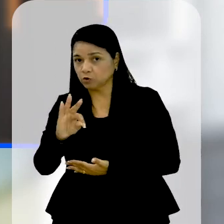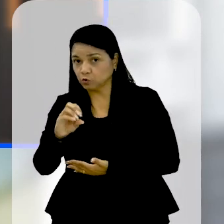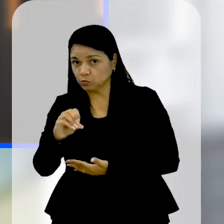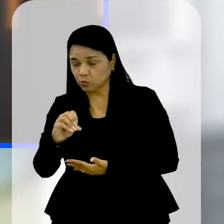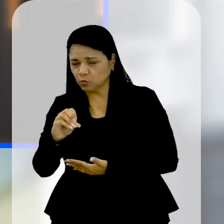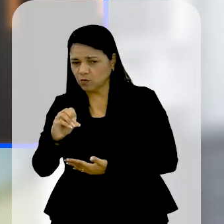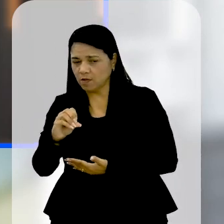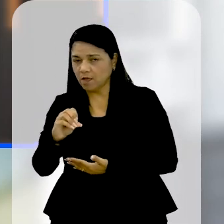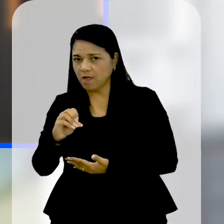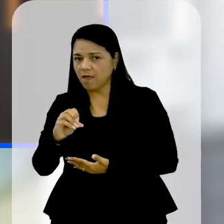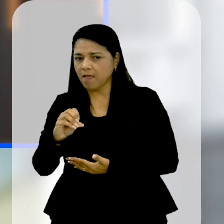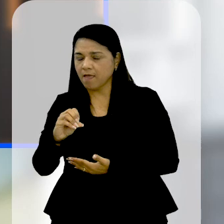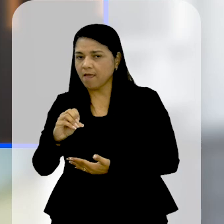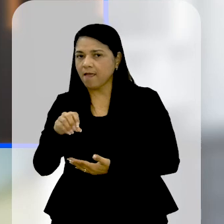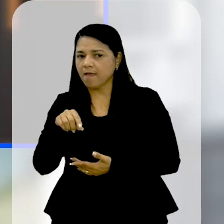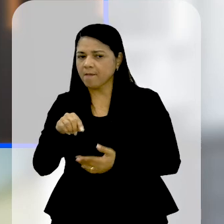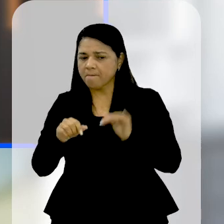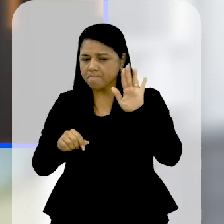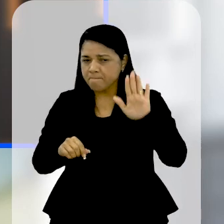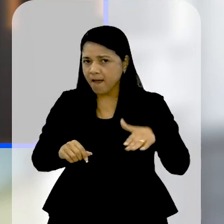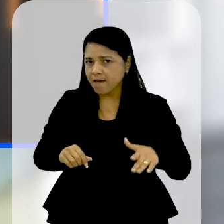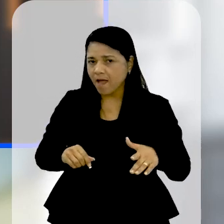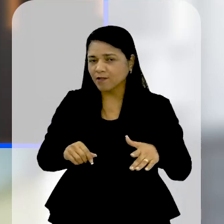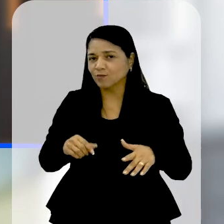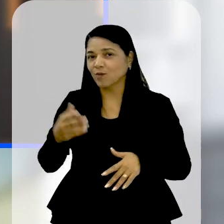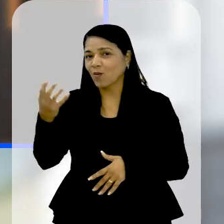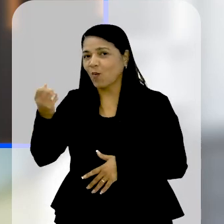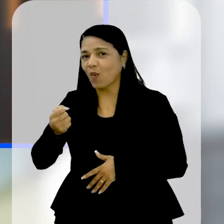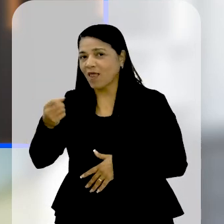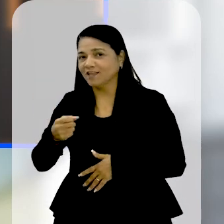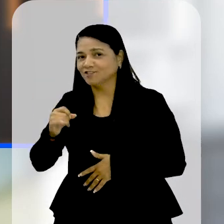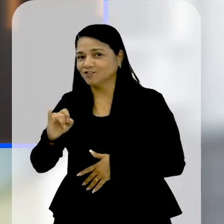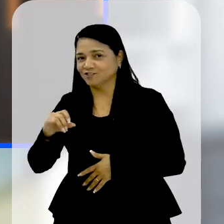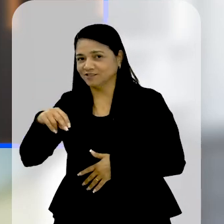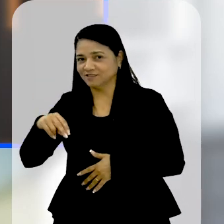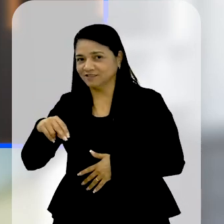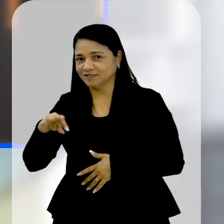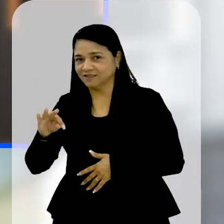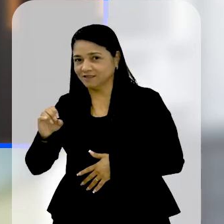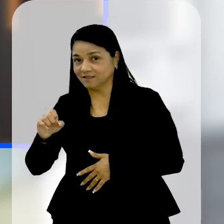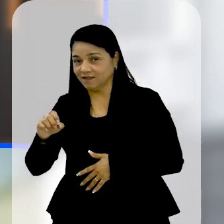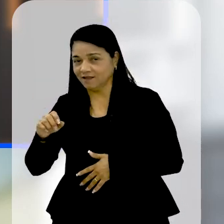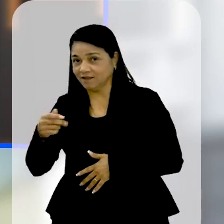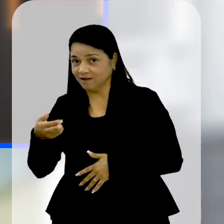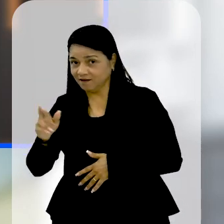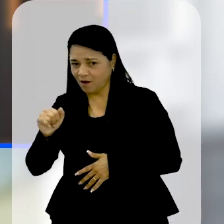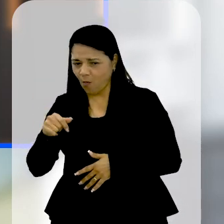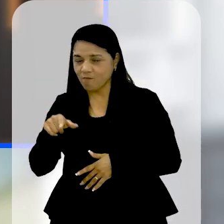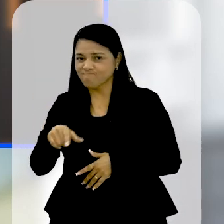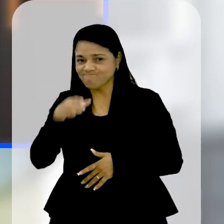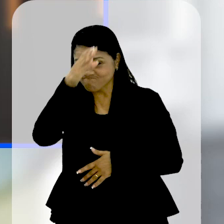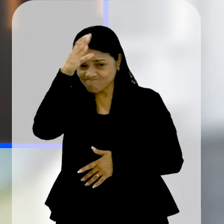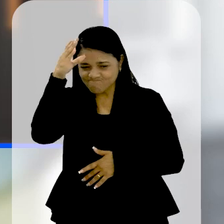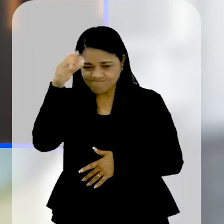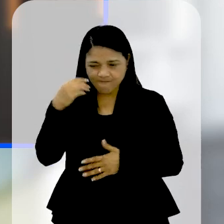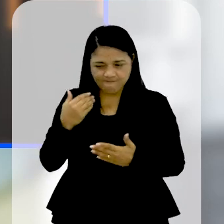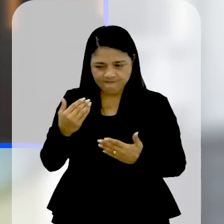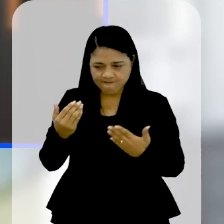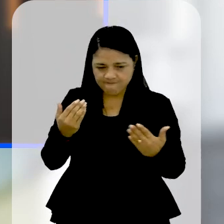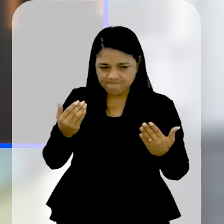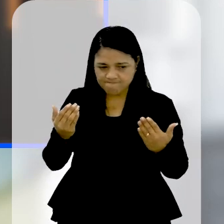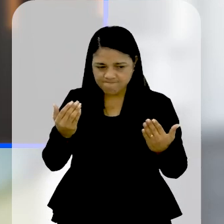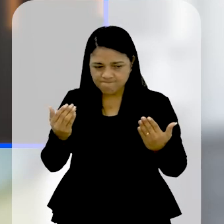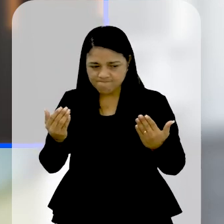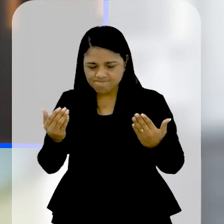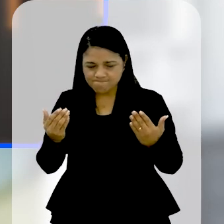do composto lácteo é inferior ao do leite integral, o que induz também o consumidor a comprar